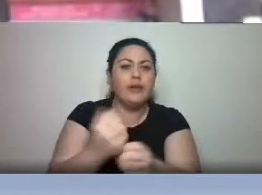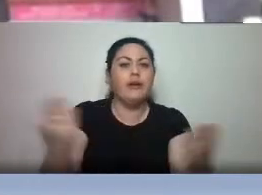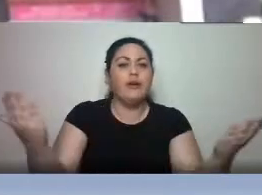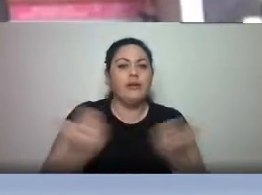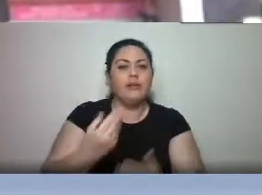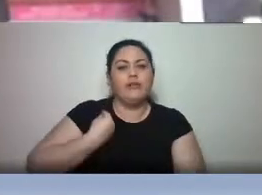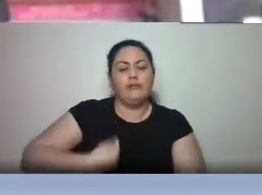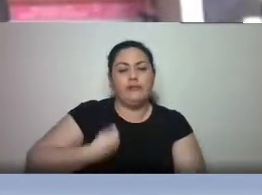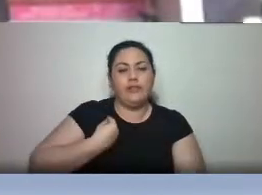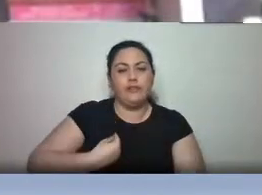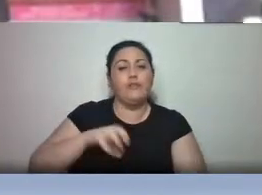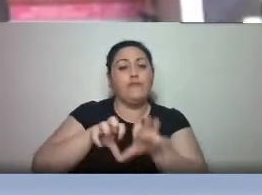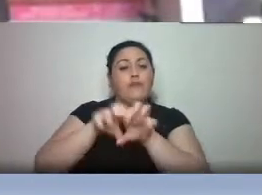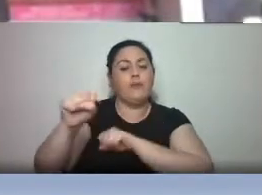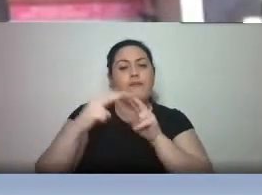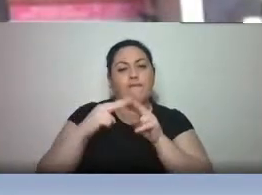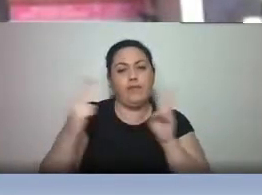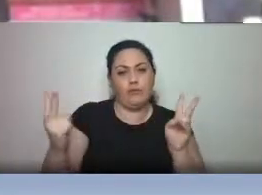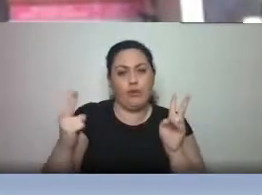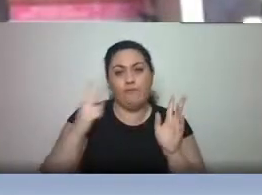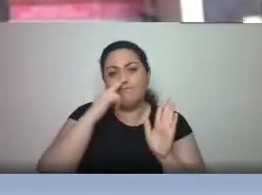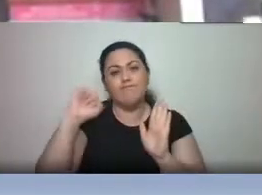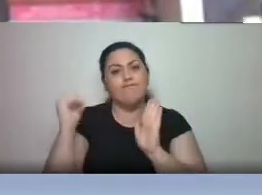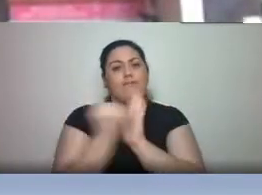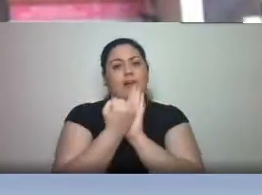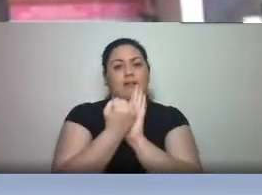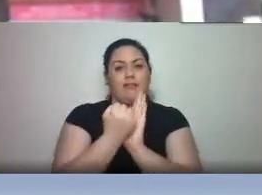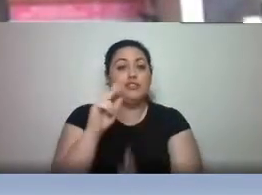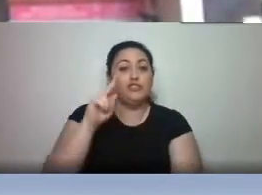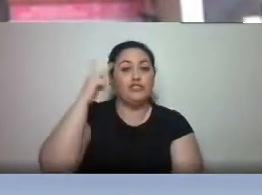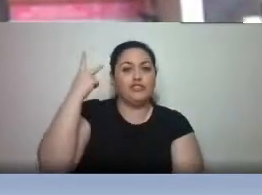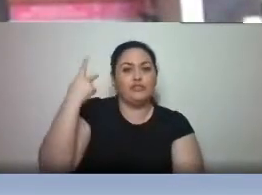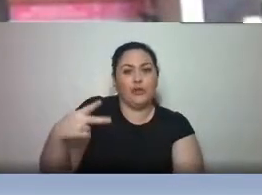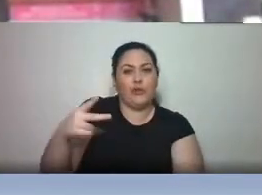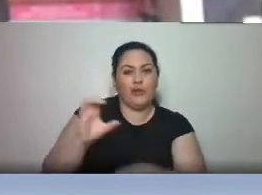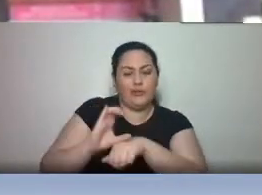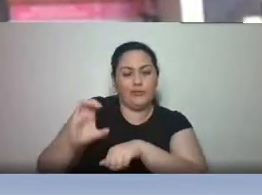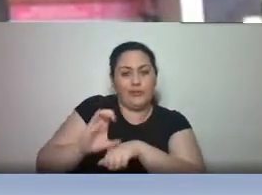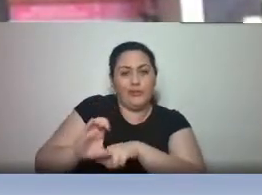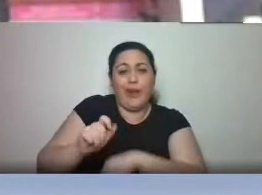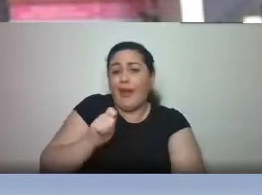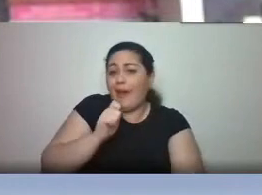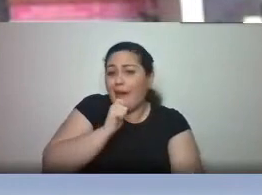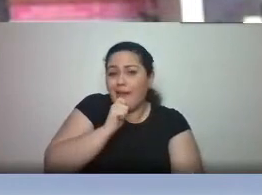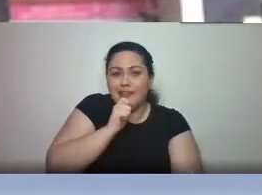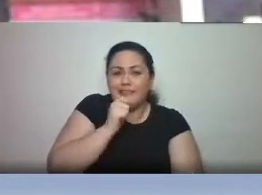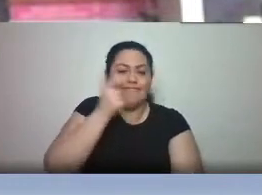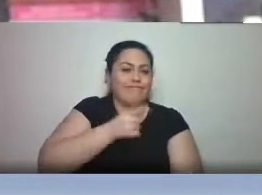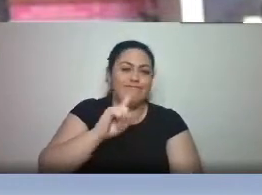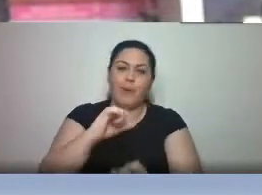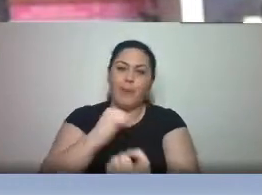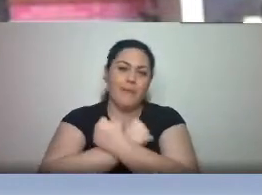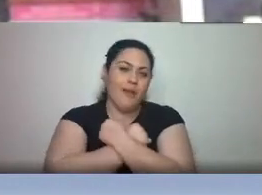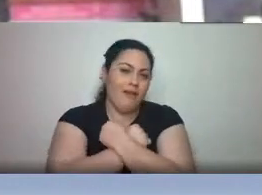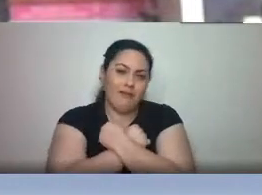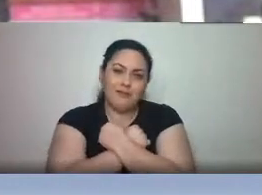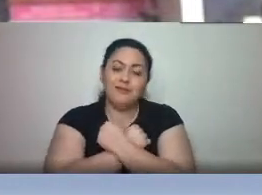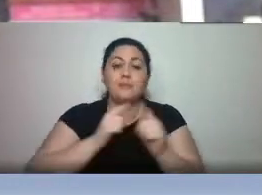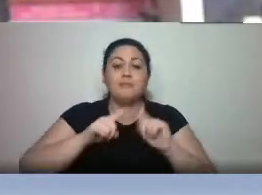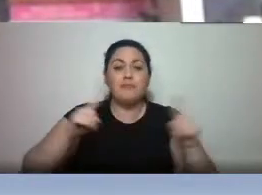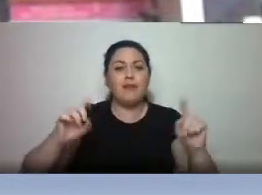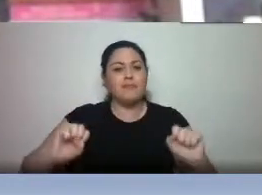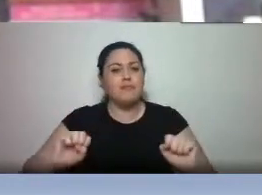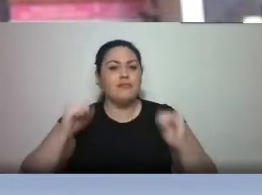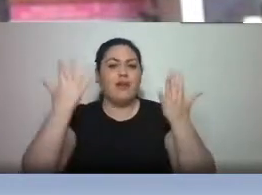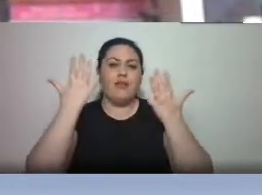virtual, histórica para o curso, ainda sem poder nos abraçar, mas comemorando, celebrando juntos